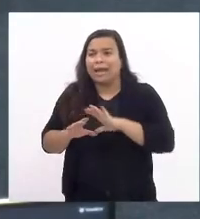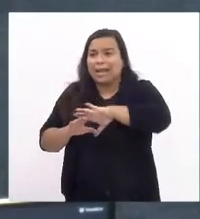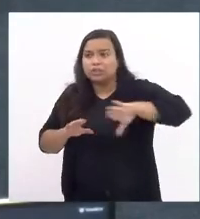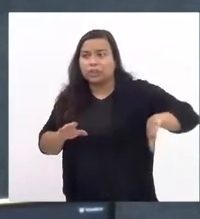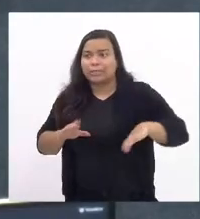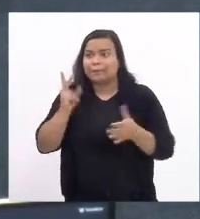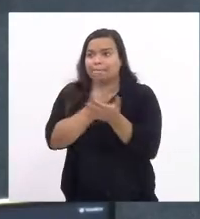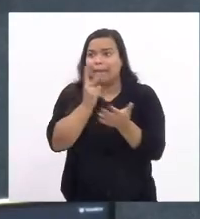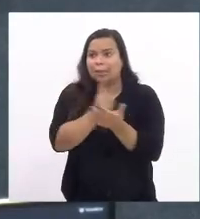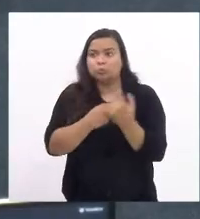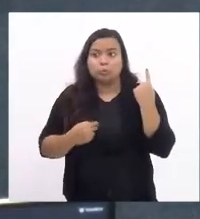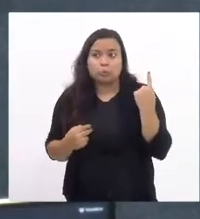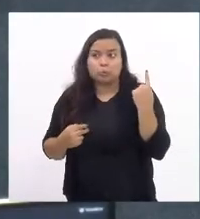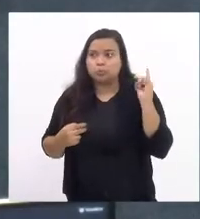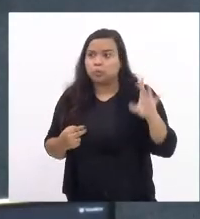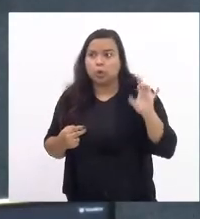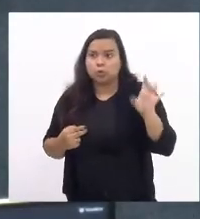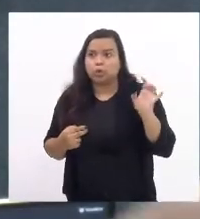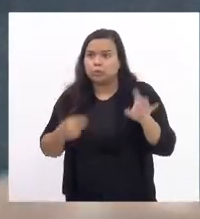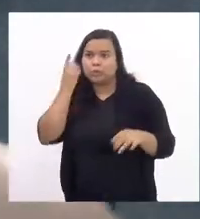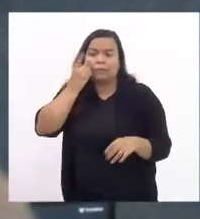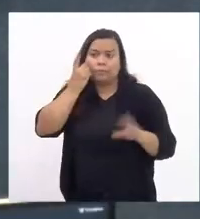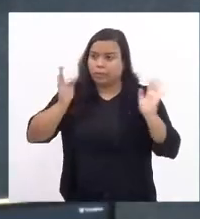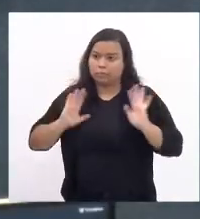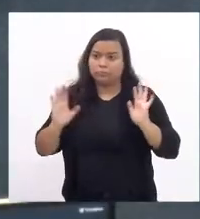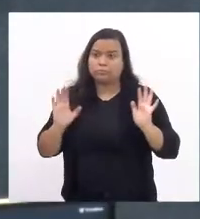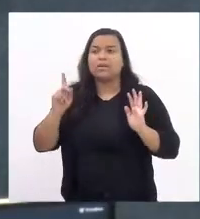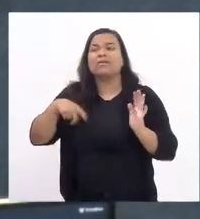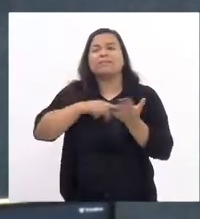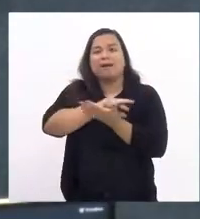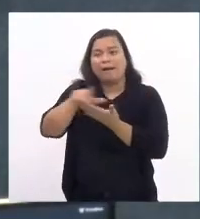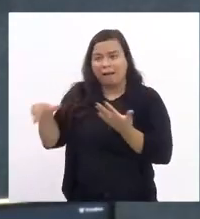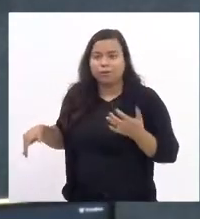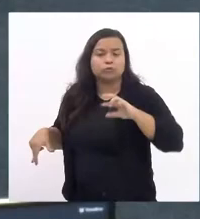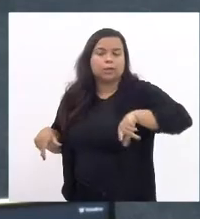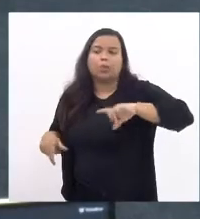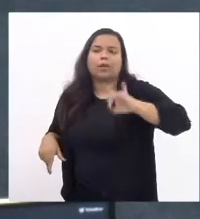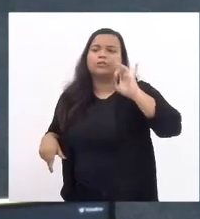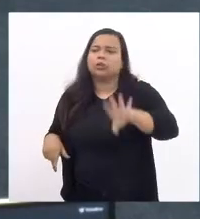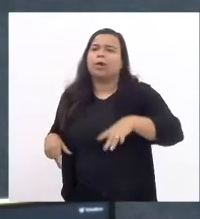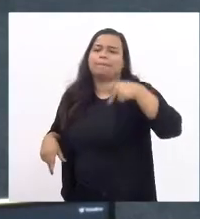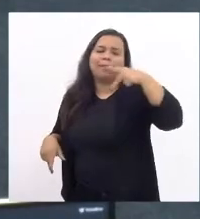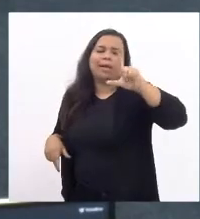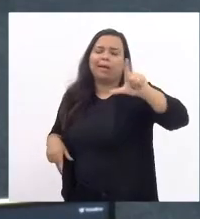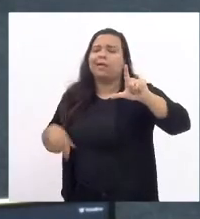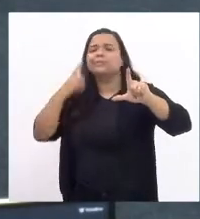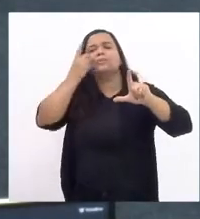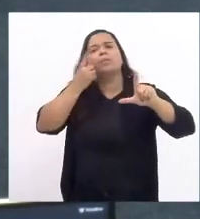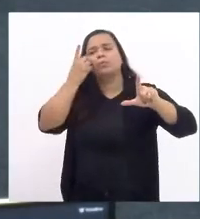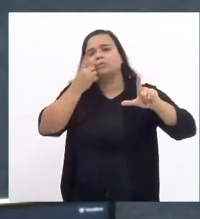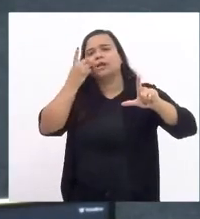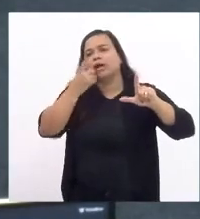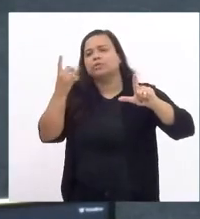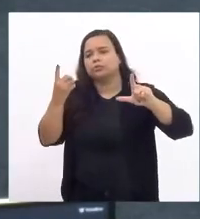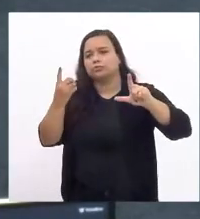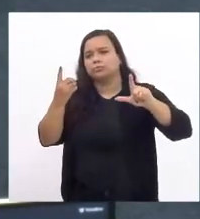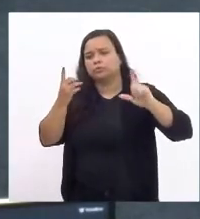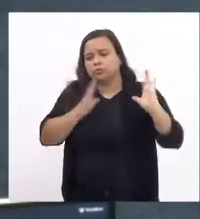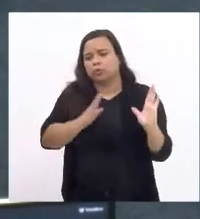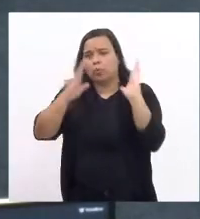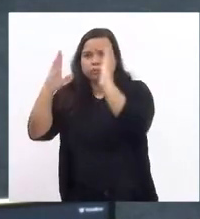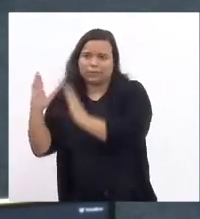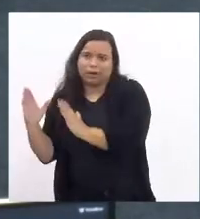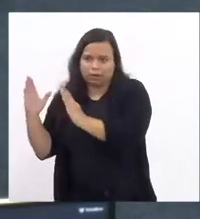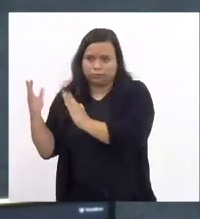rejeitado somente os PLs dos deputados da oposição, mas também